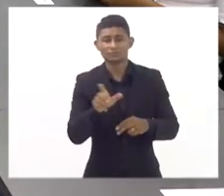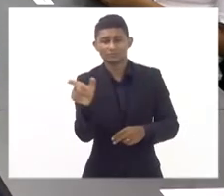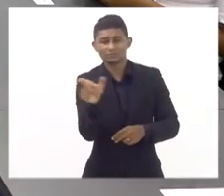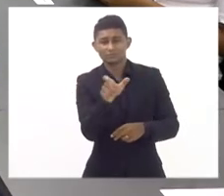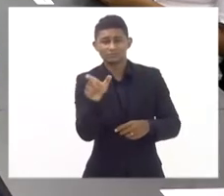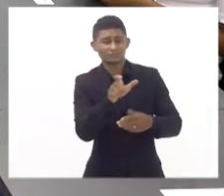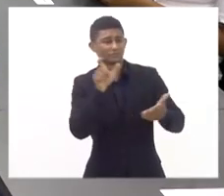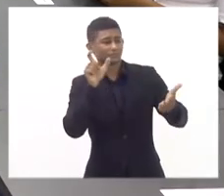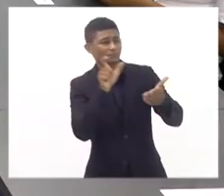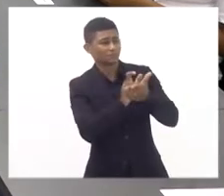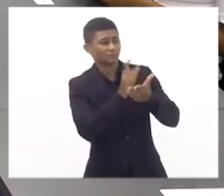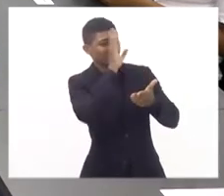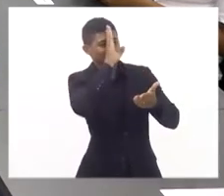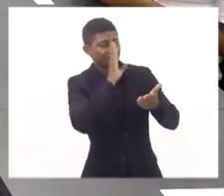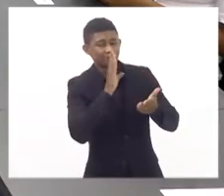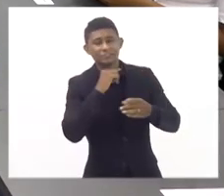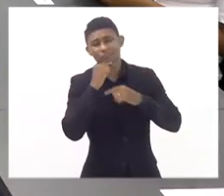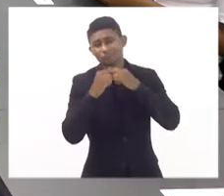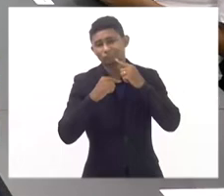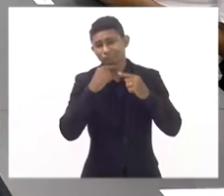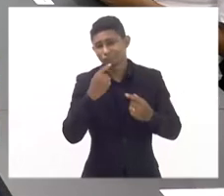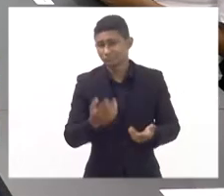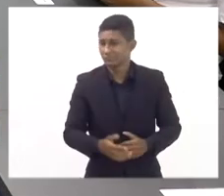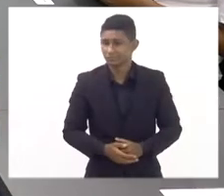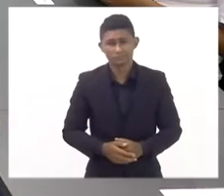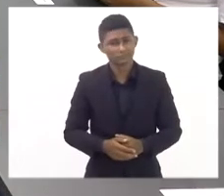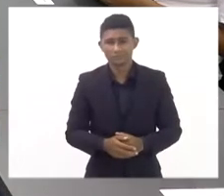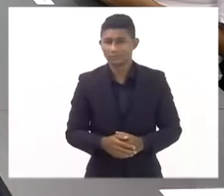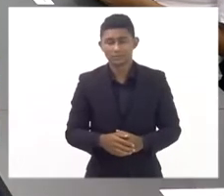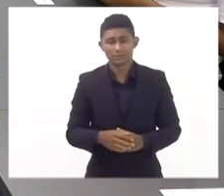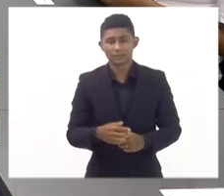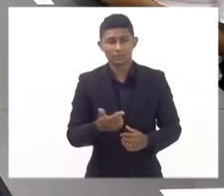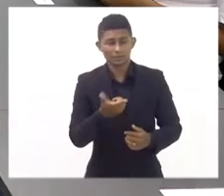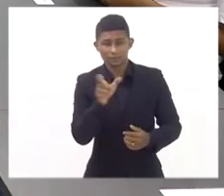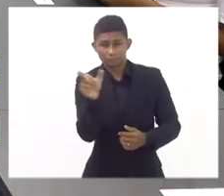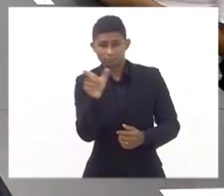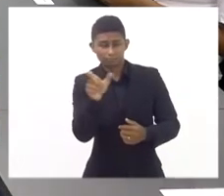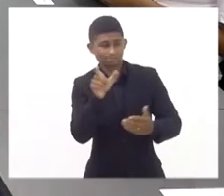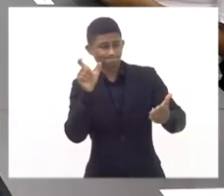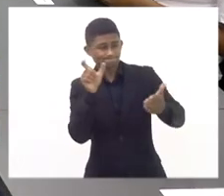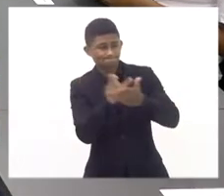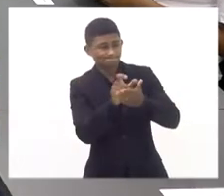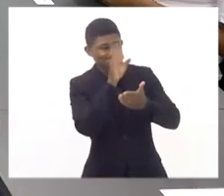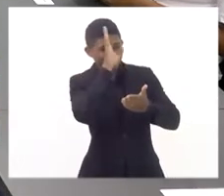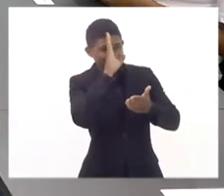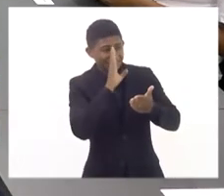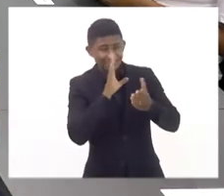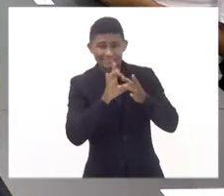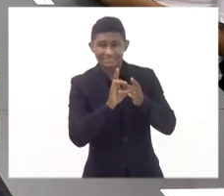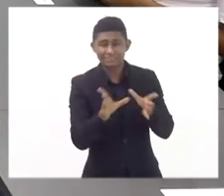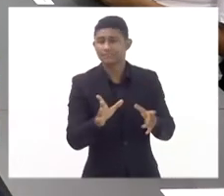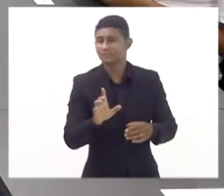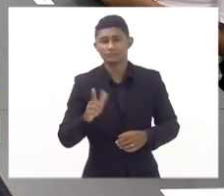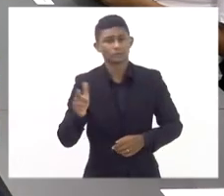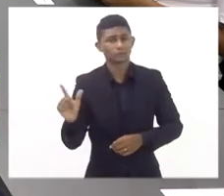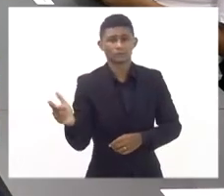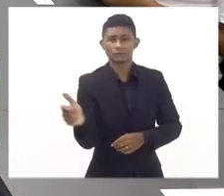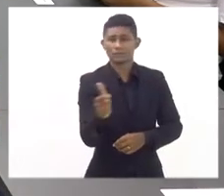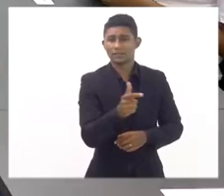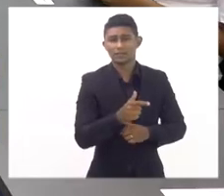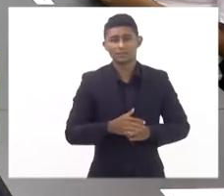esse subsídio, tá, para as passagens, o passe livre. E o que a gente